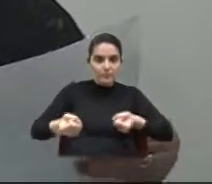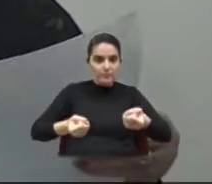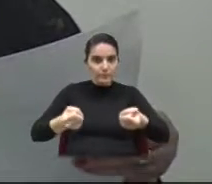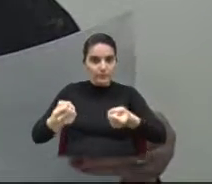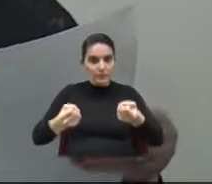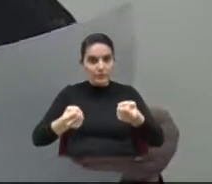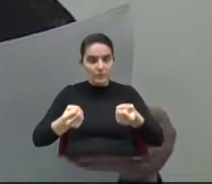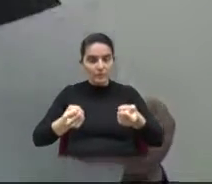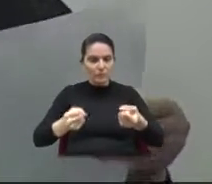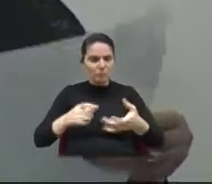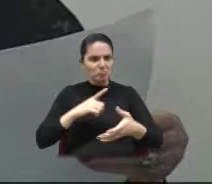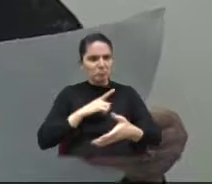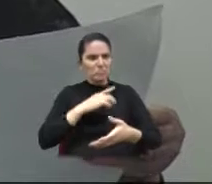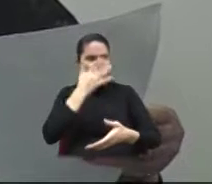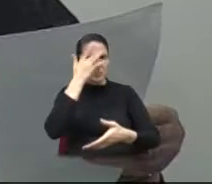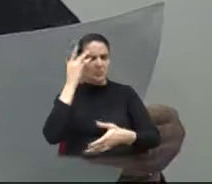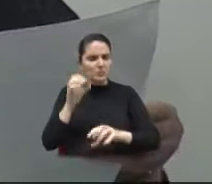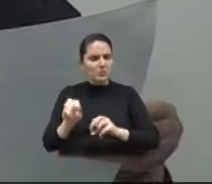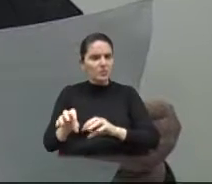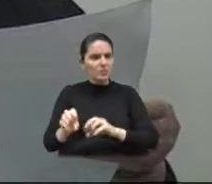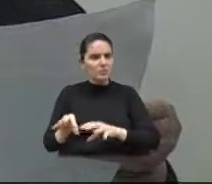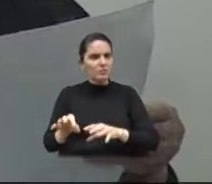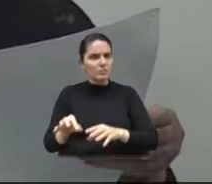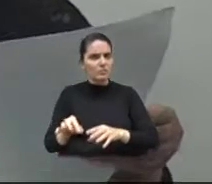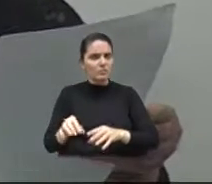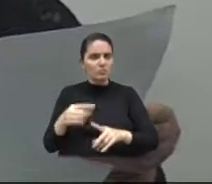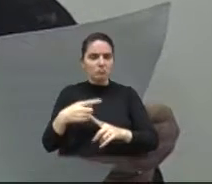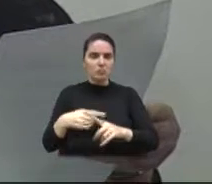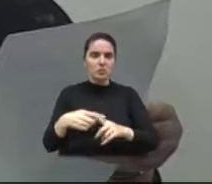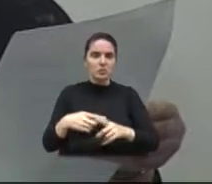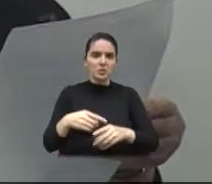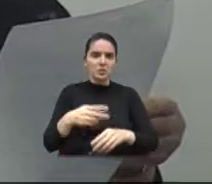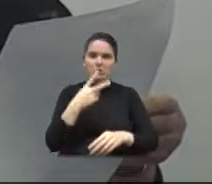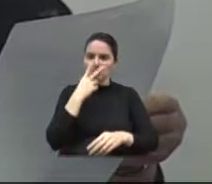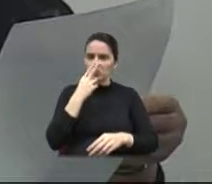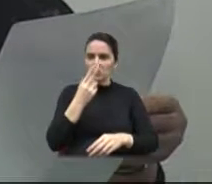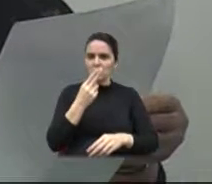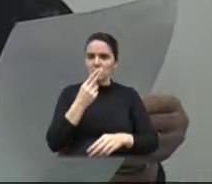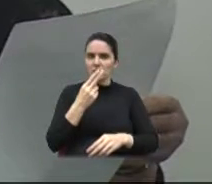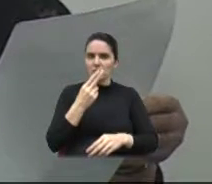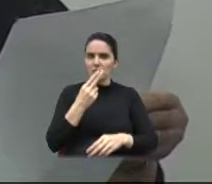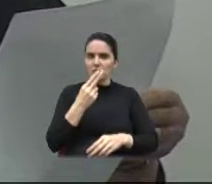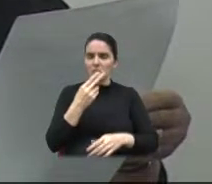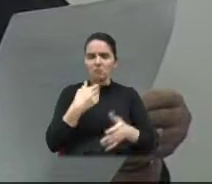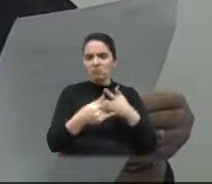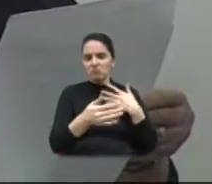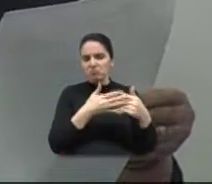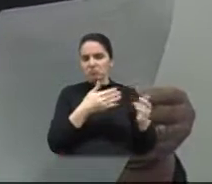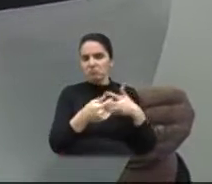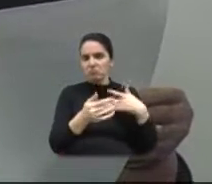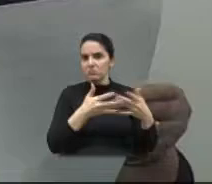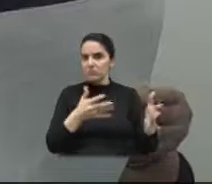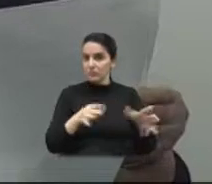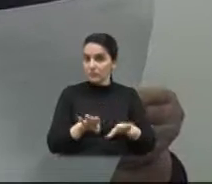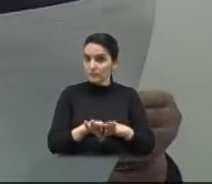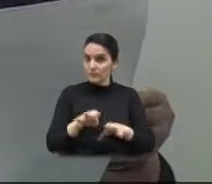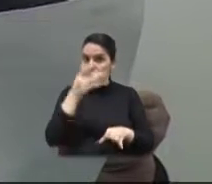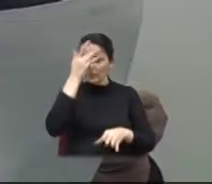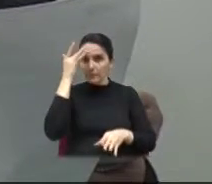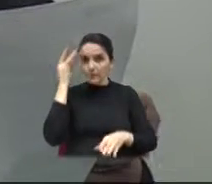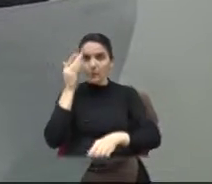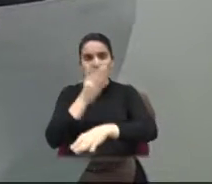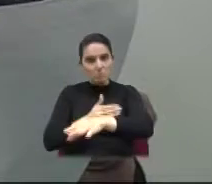competência, porque está me parecendo um pouco largado essa questão dos motoristas. Inclusive, teve uma pessoa que se